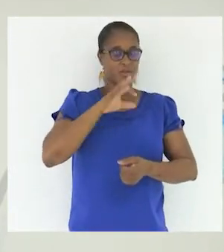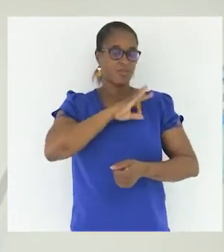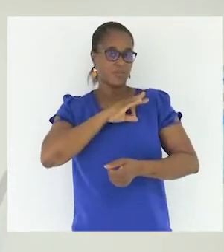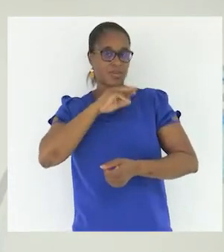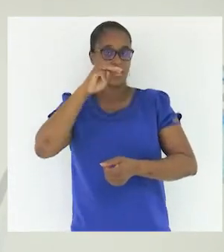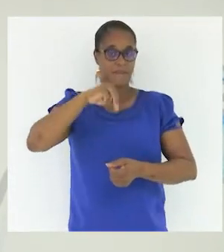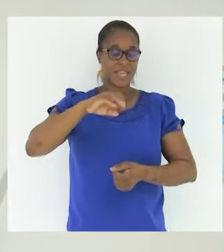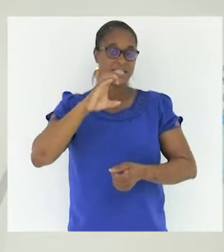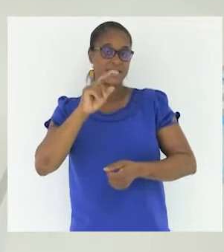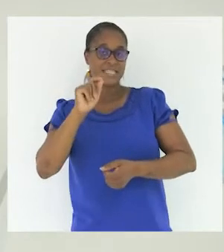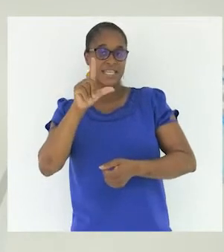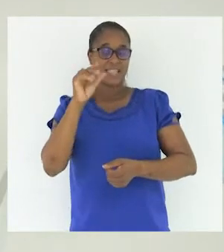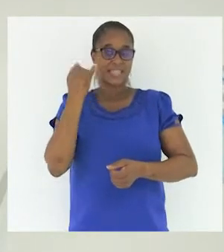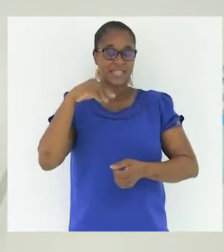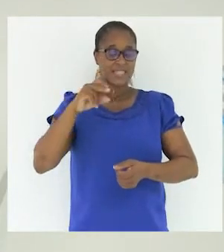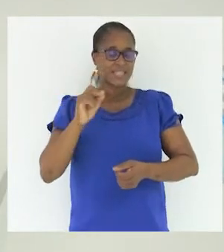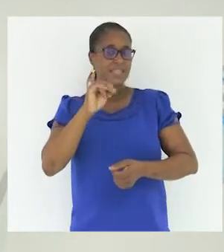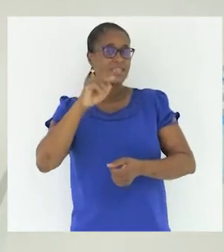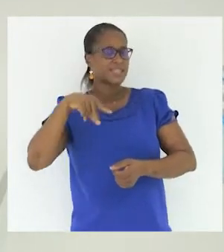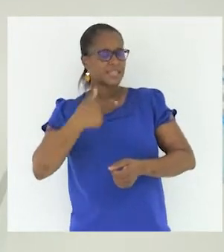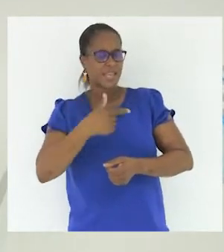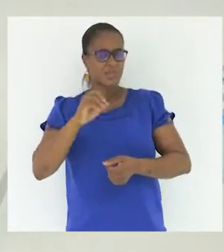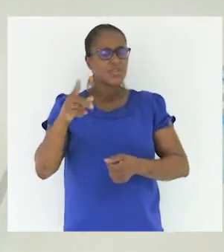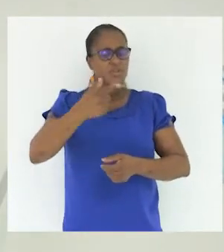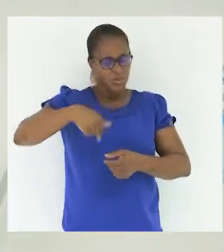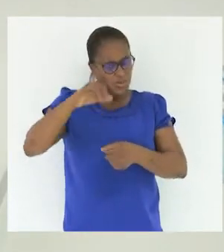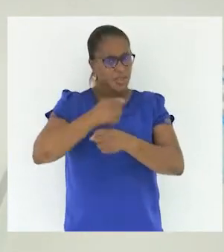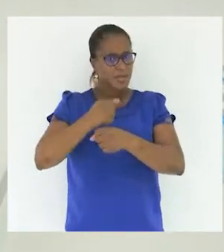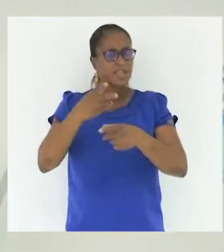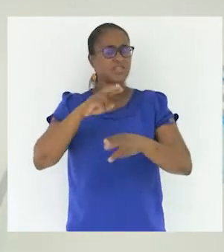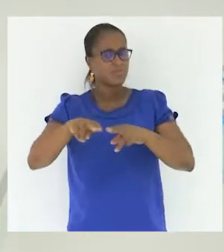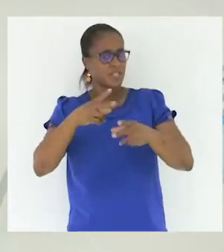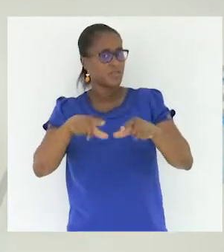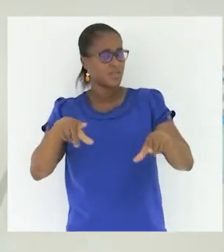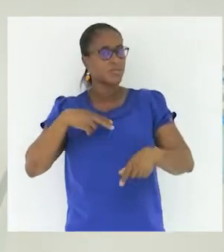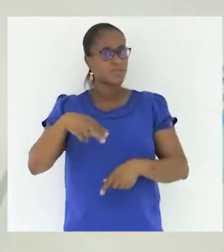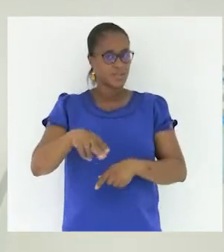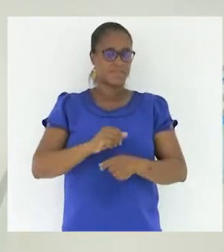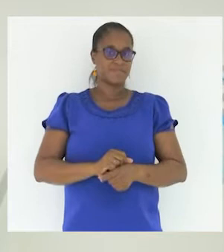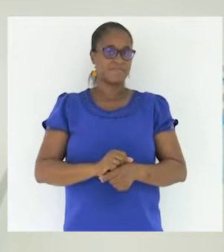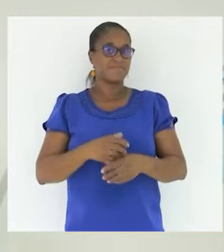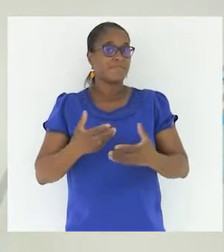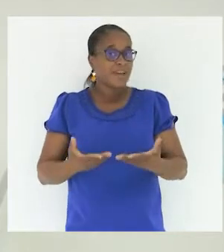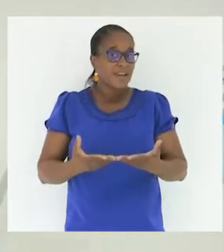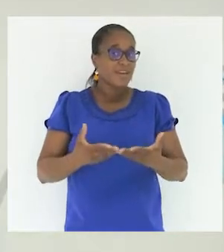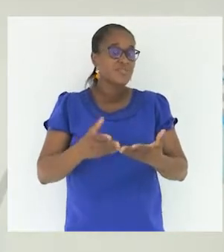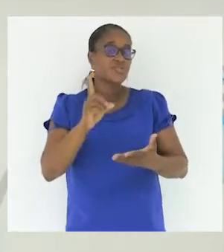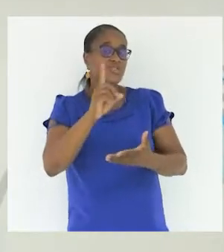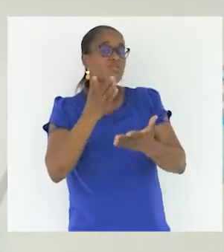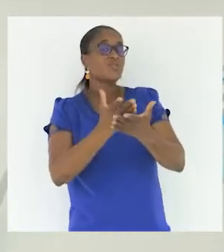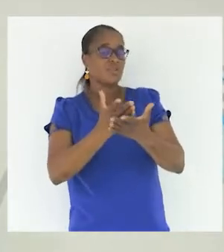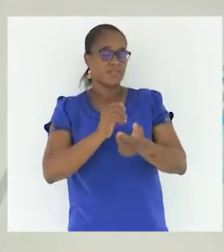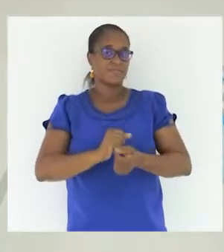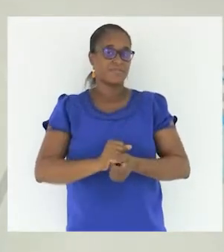Maria Celina Santos e nós estamos a trabalhar a disciplina de língua portuguesa para o 6º